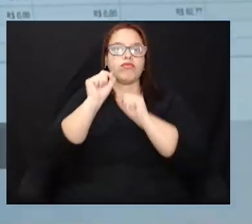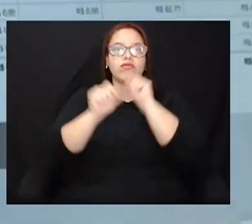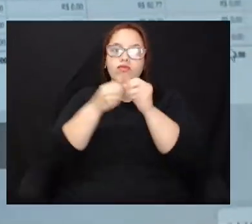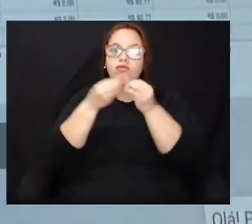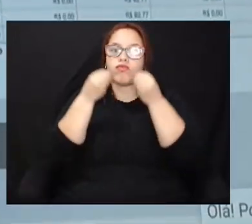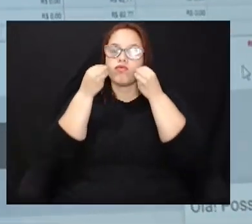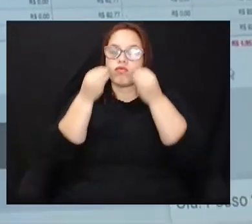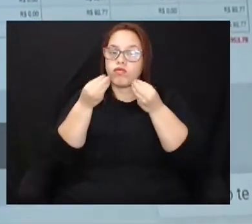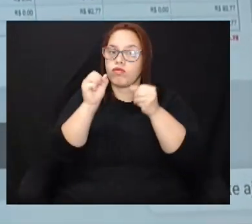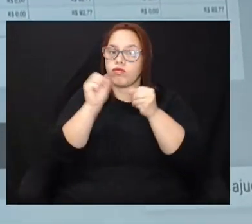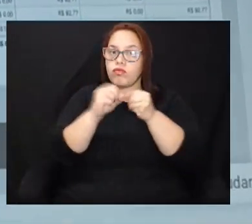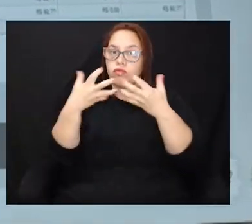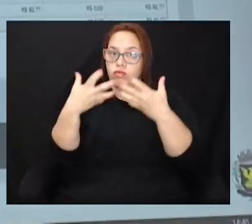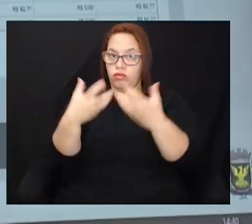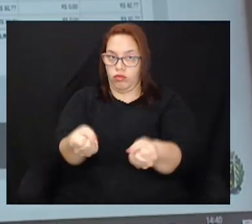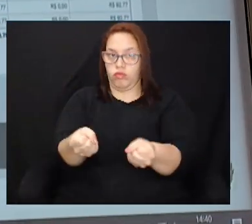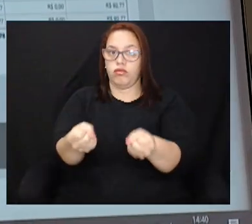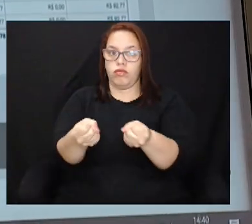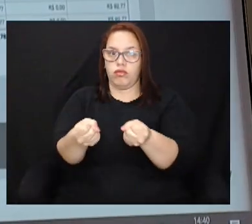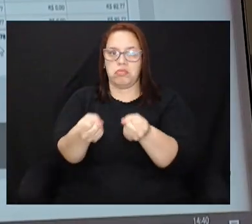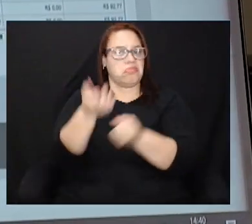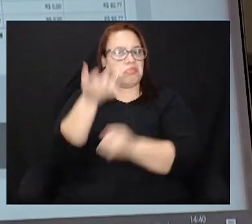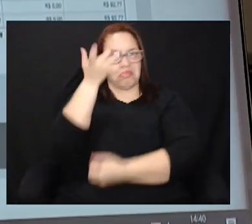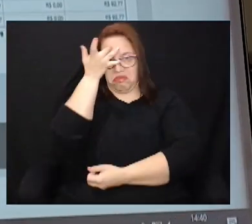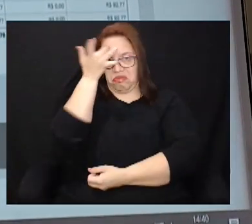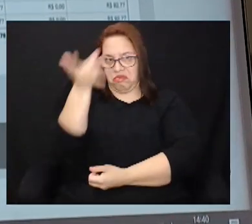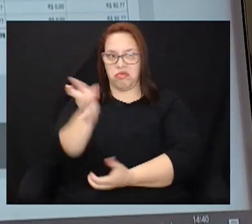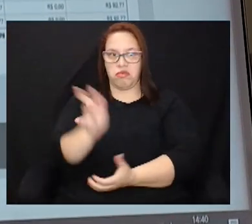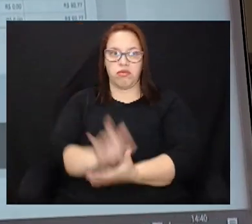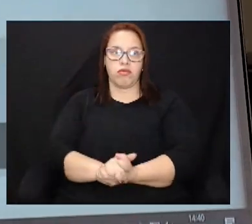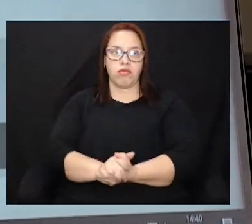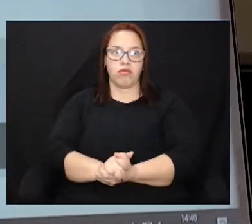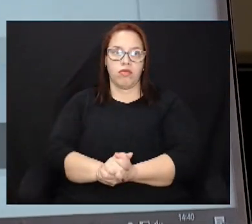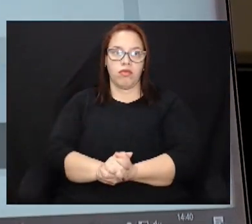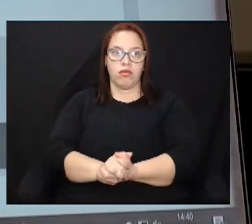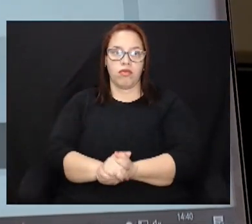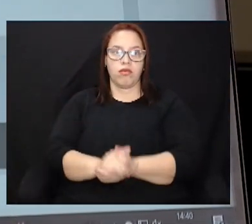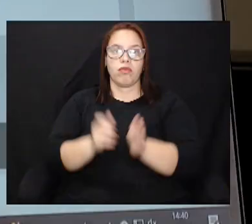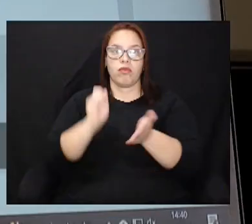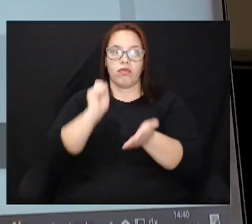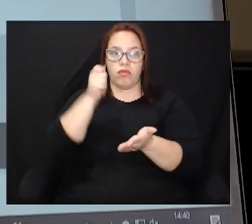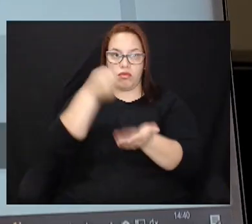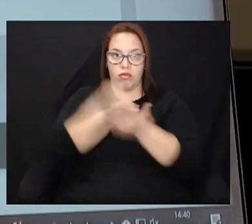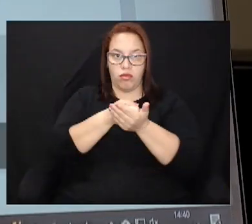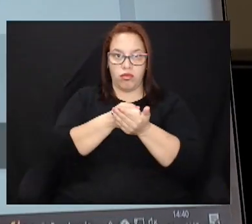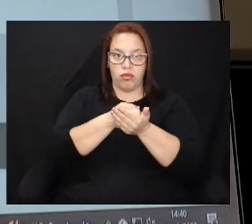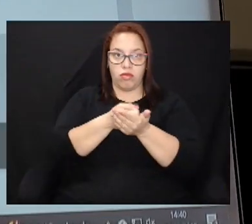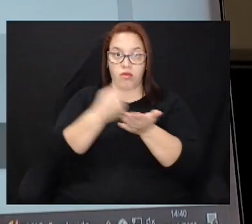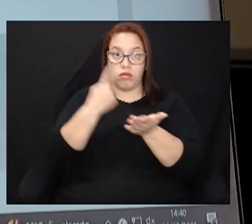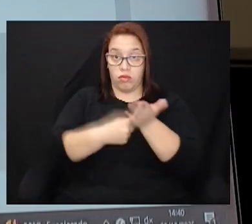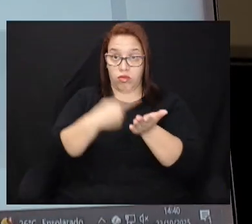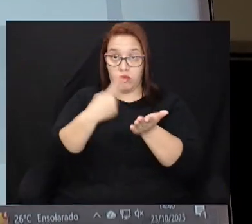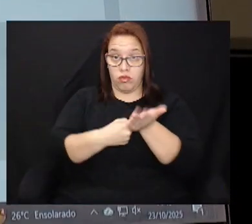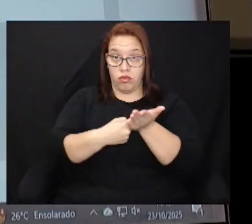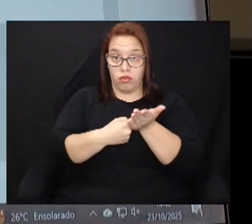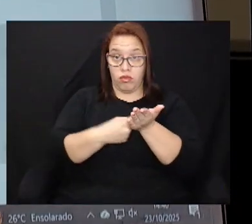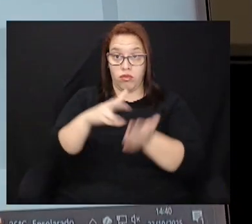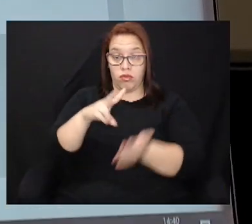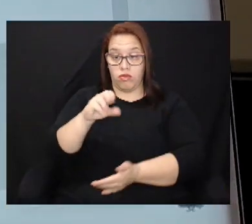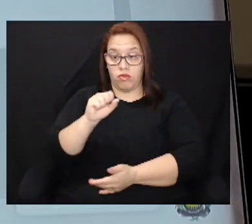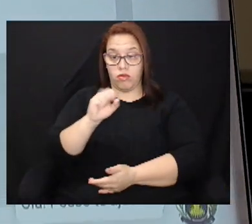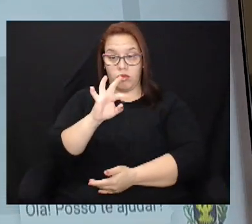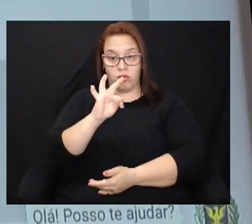a adesão de forma bem facilitada. Ele gera a guia de pagamento, tanto do acordo quanto da guia à vista, se ele for querer fazer o pagamento à